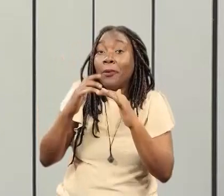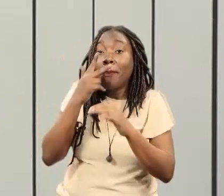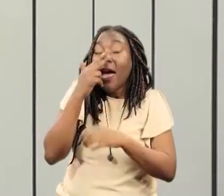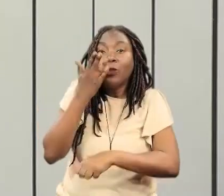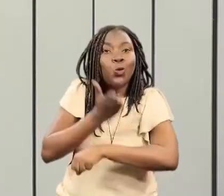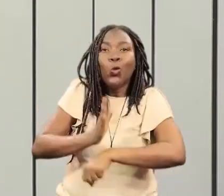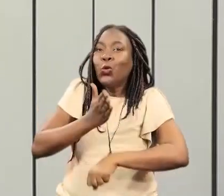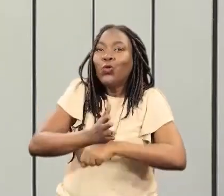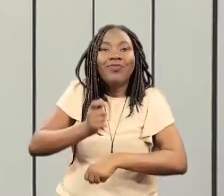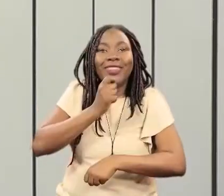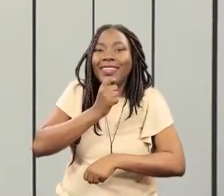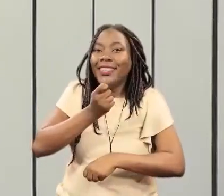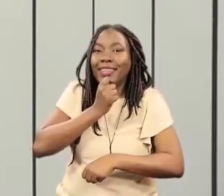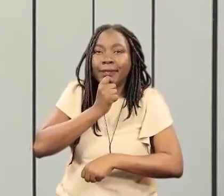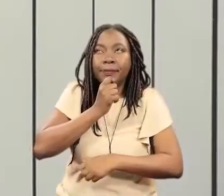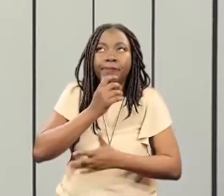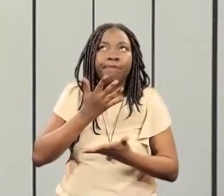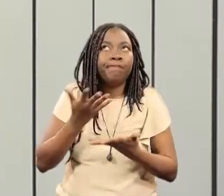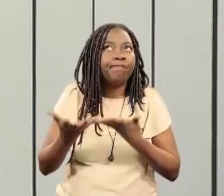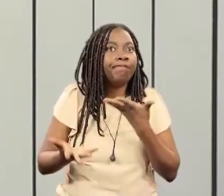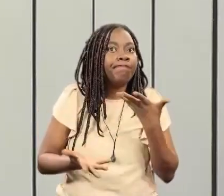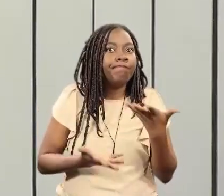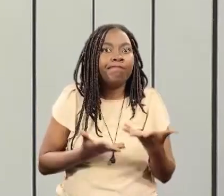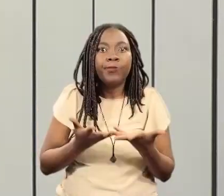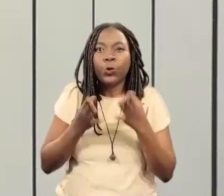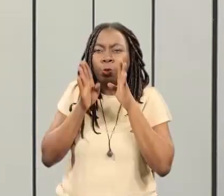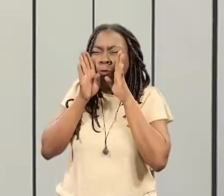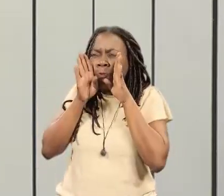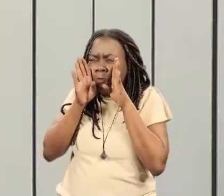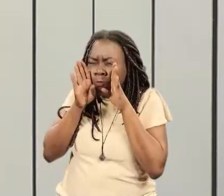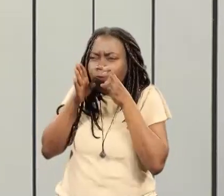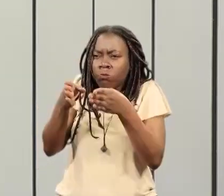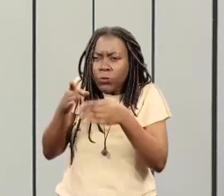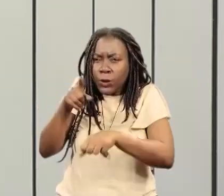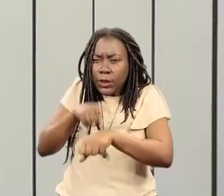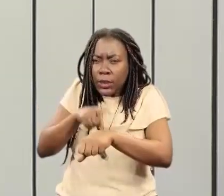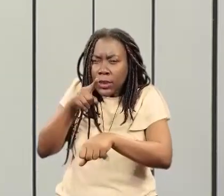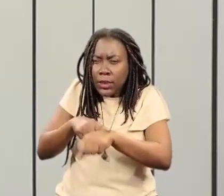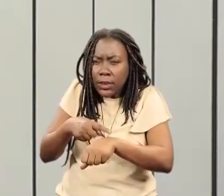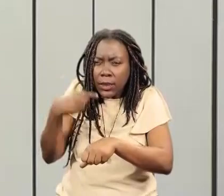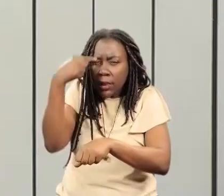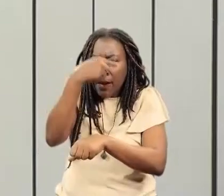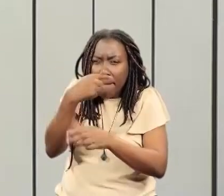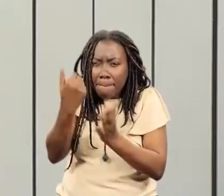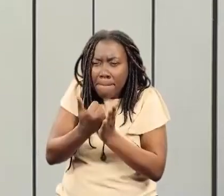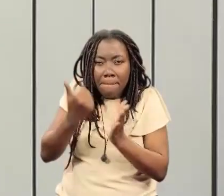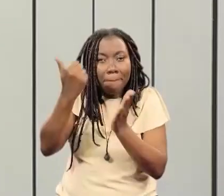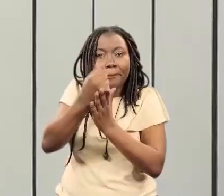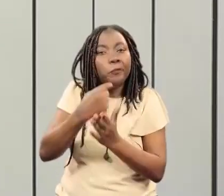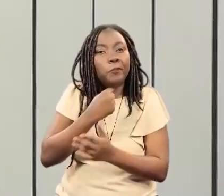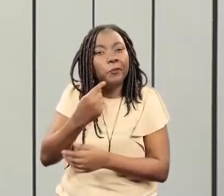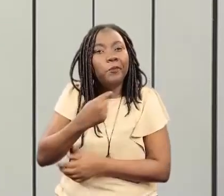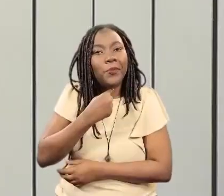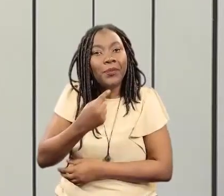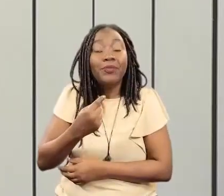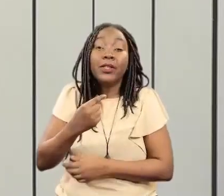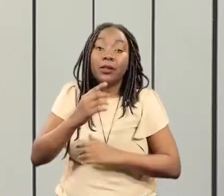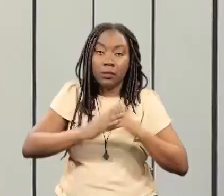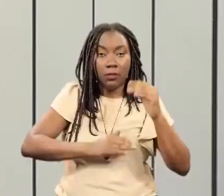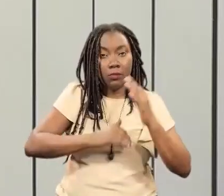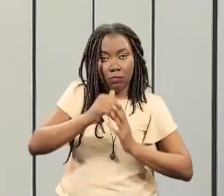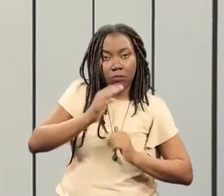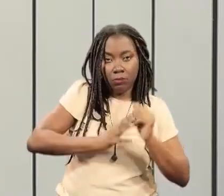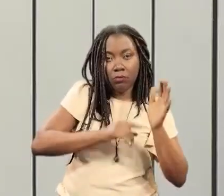mais para se concentrar por um tempo maior. Então, assim, especialistas afirmam